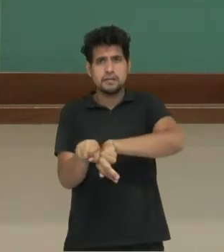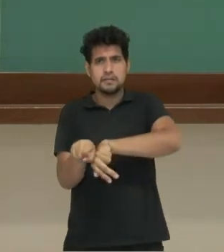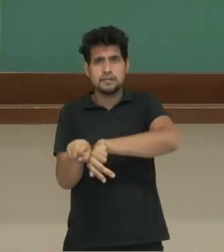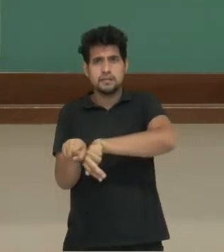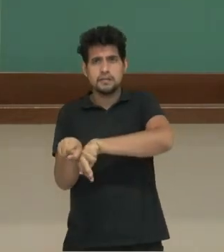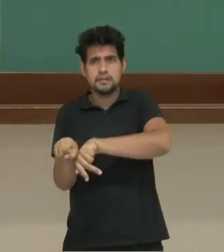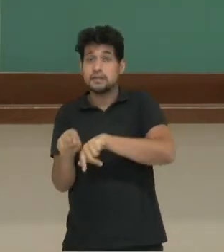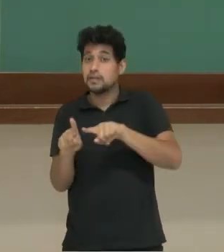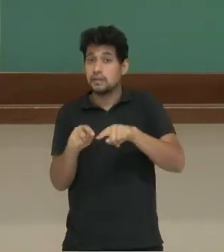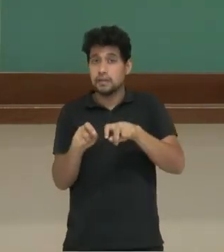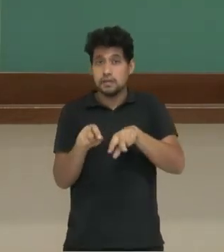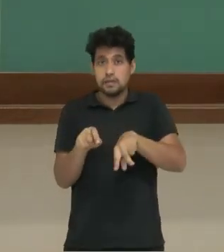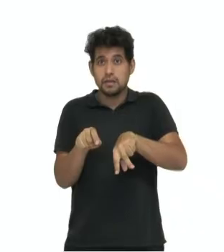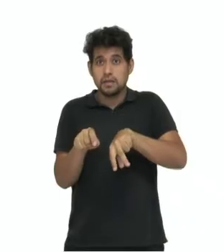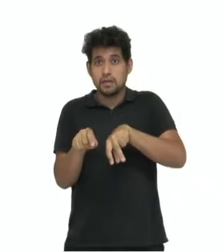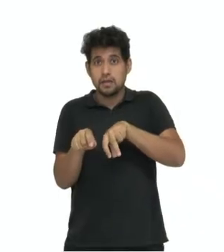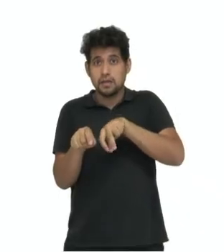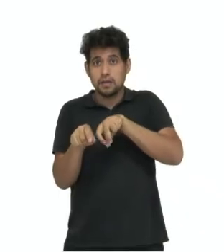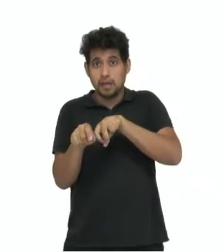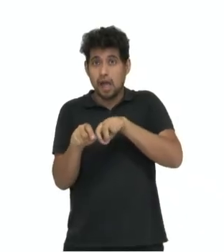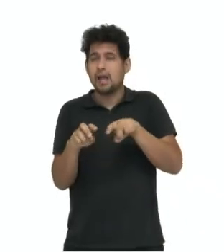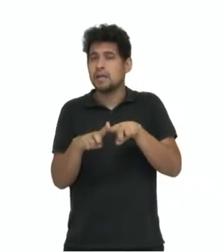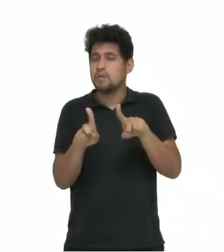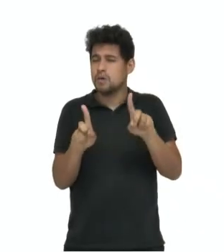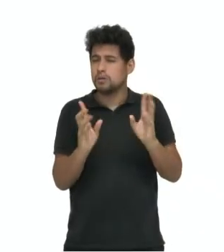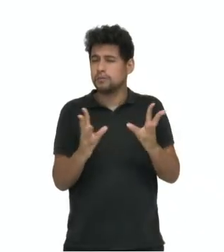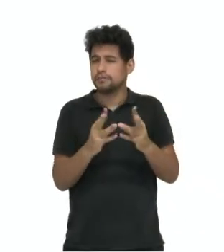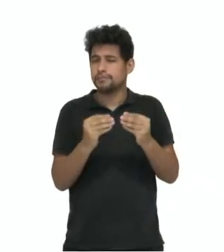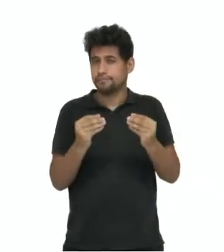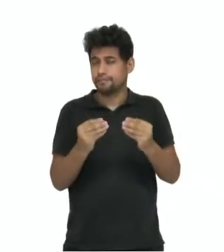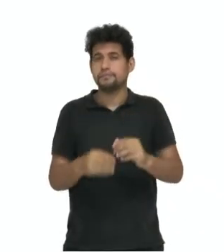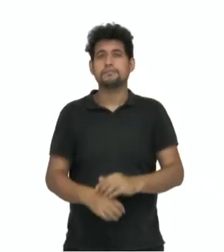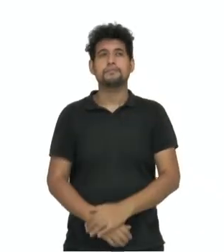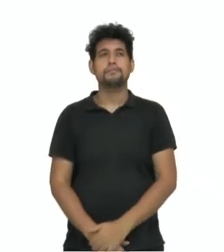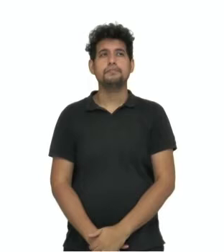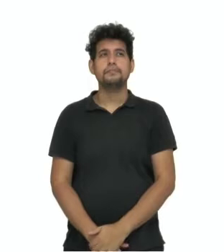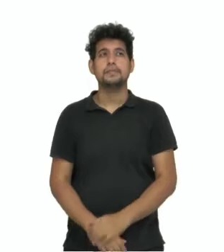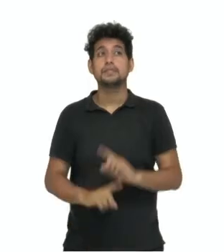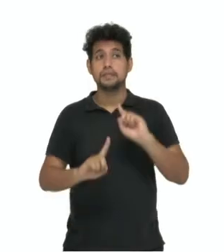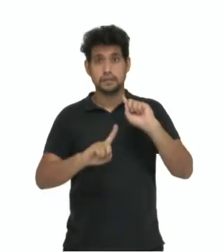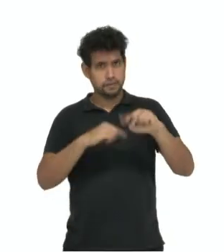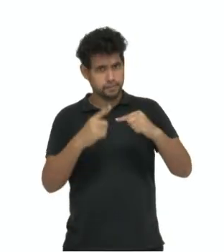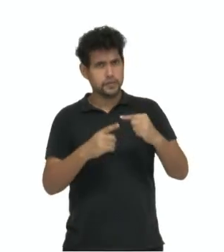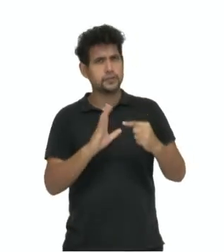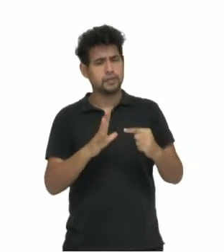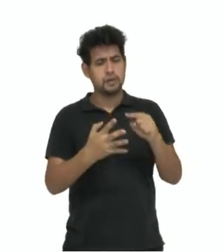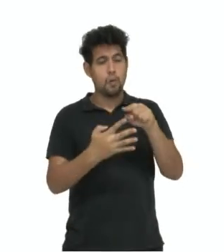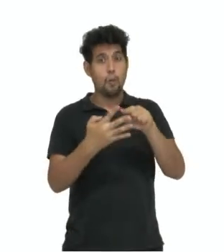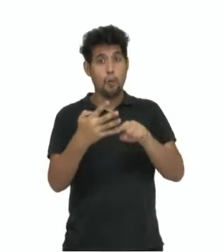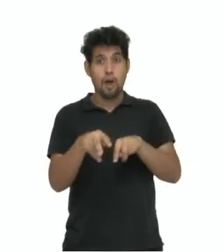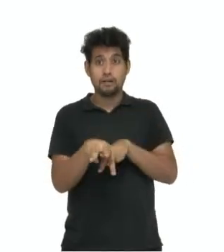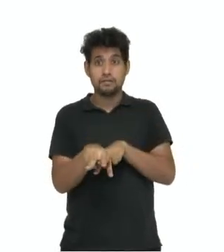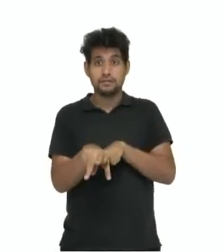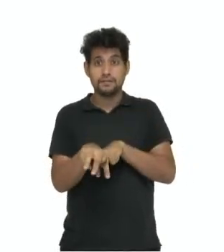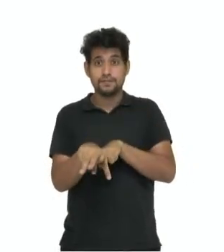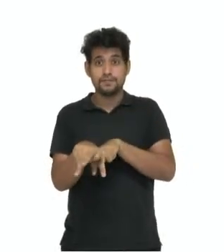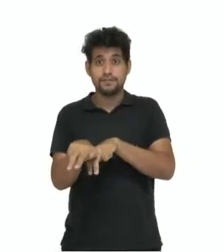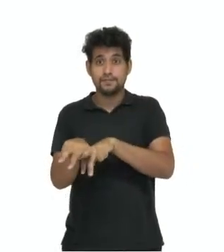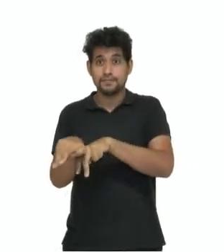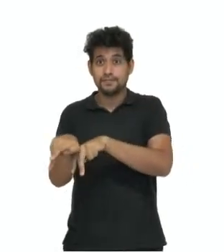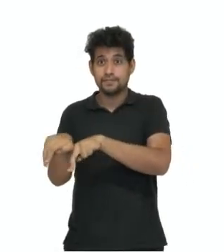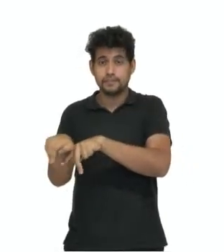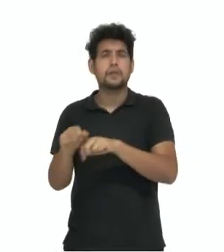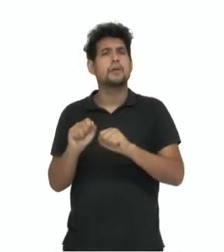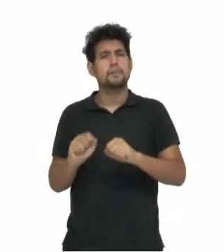vai reduzindo cada vez mais até quase desaparecer, ok? Quando ele tiver as 4 patas, aí ele vai estar